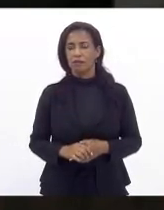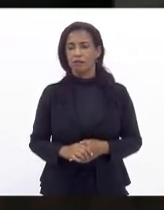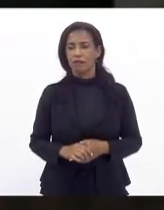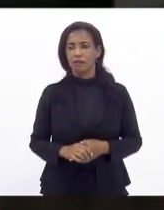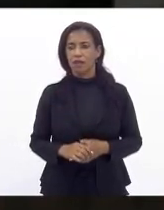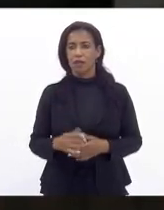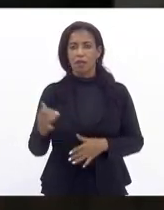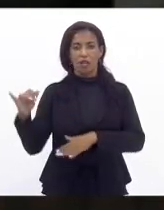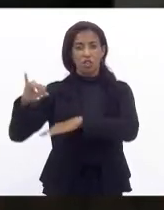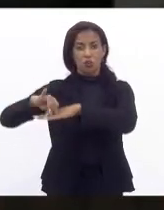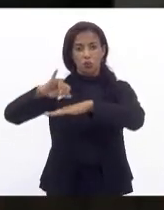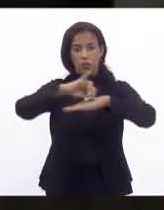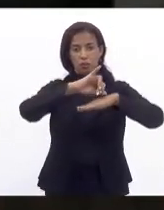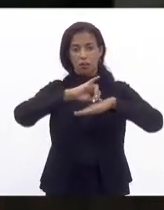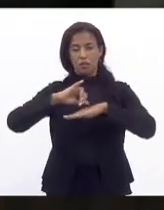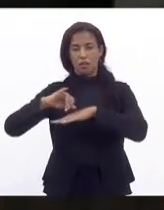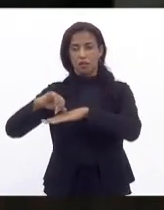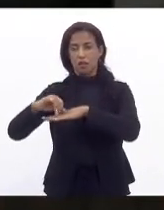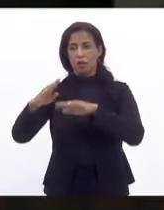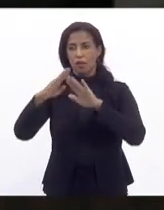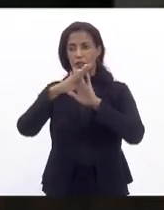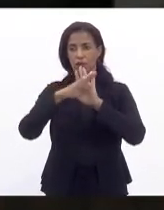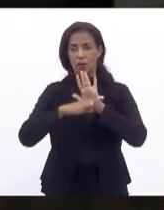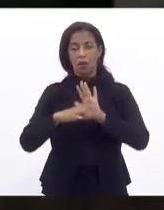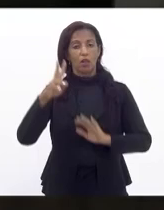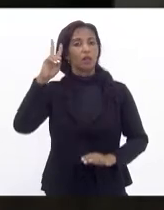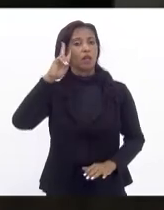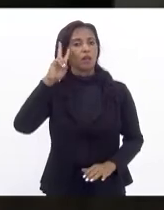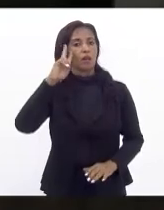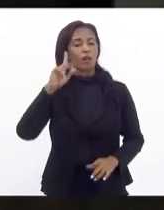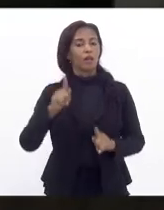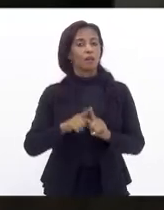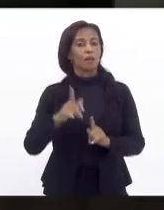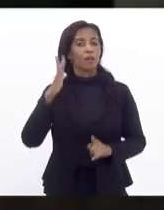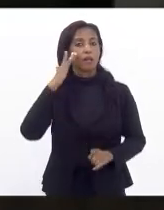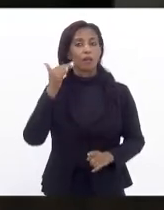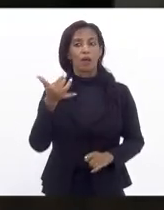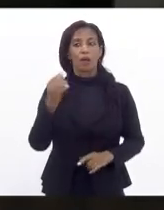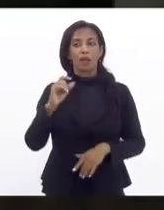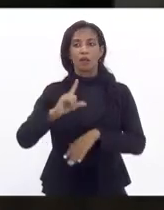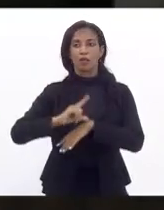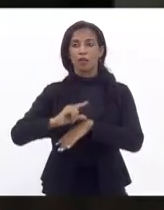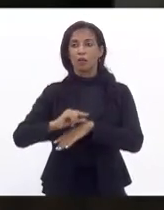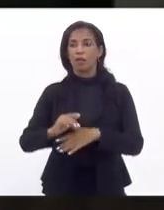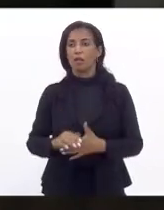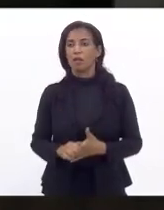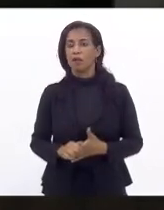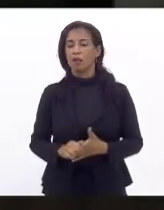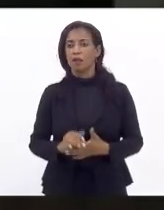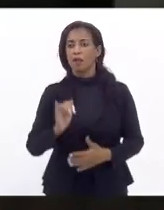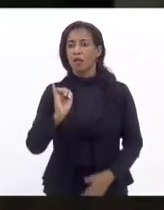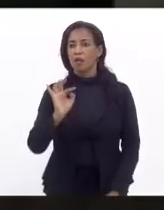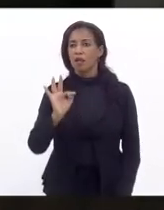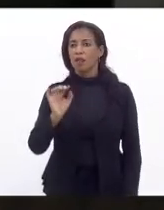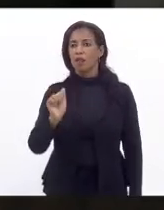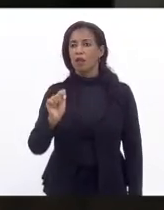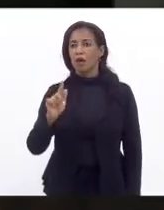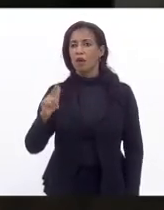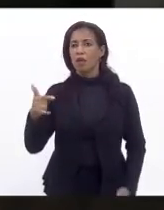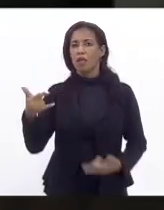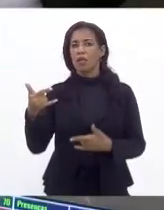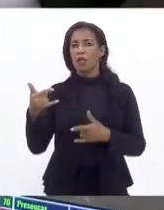Alighieri. Pela ordem. Também lembrar que o dia de amanhã, às 10 horas, estaremos em Itaguaí, também pelo